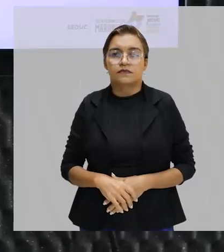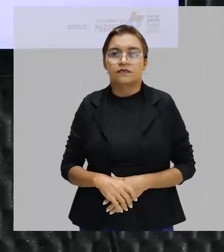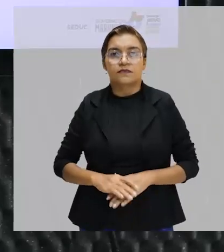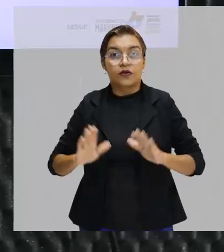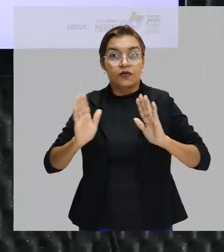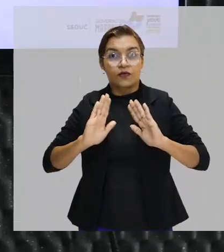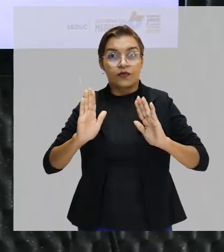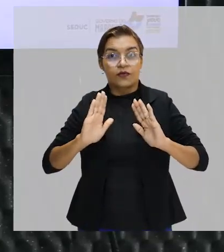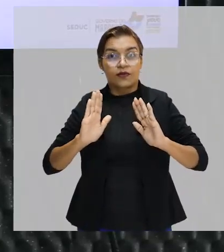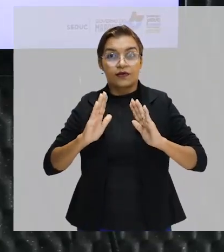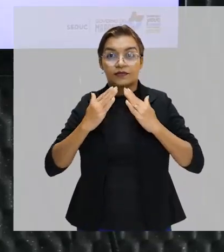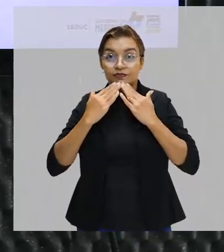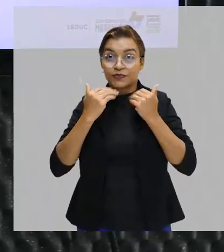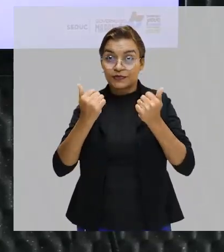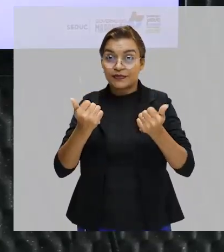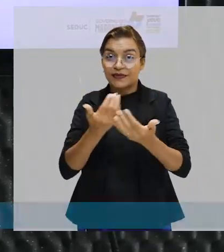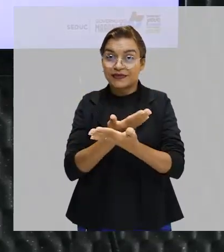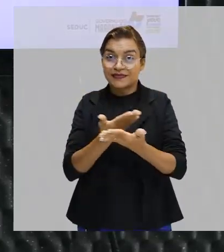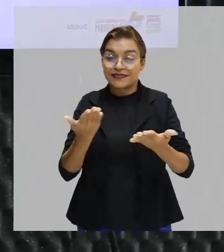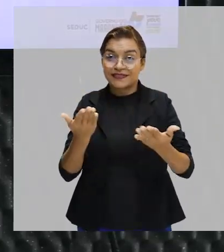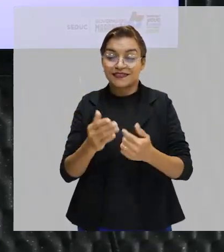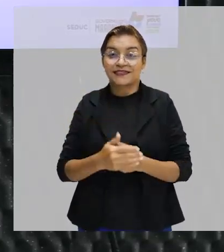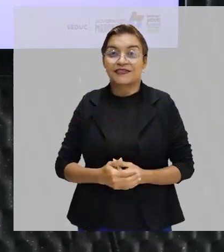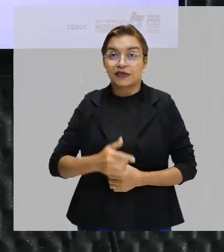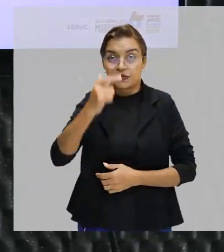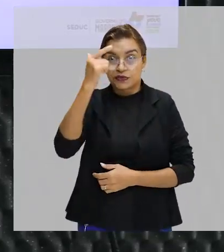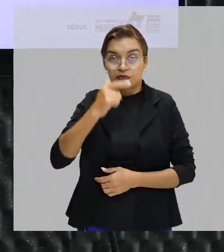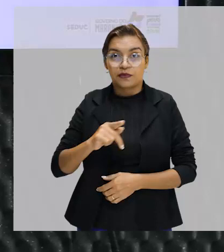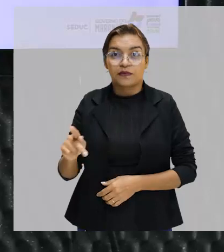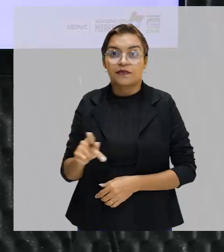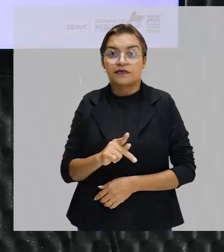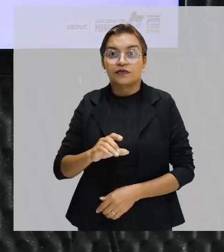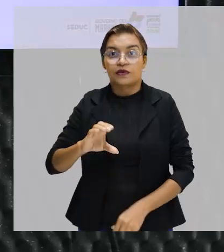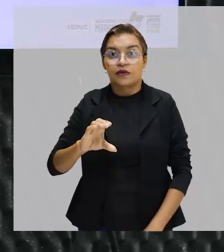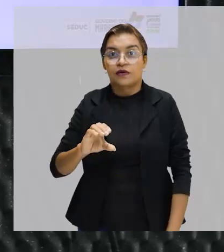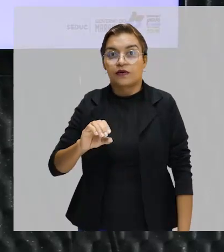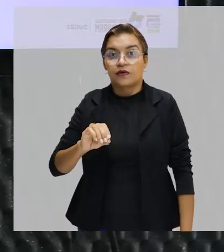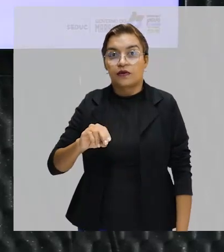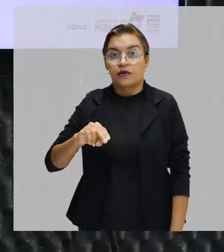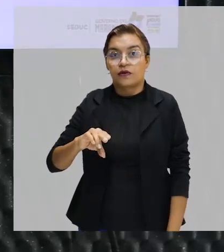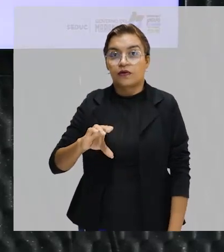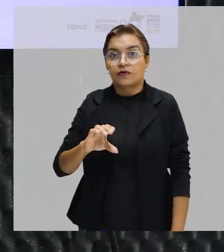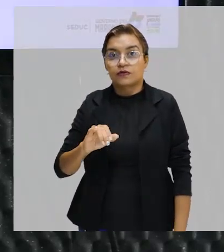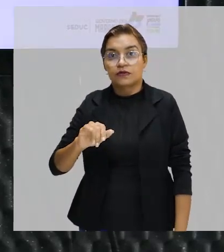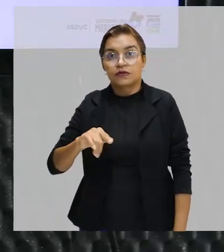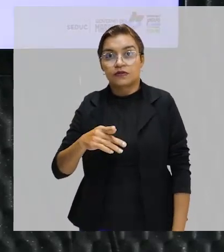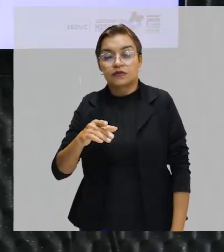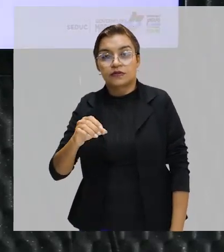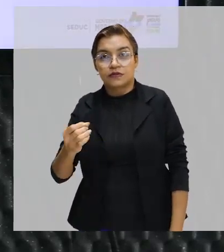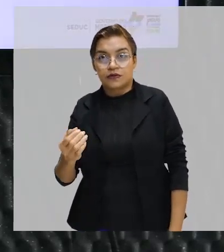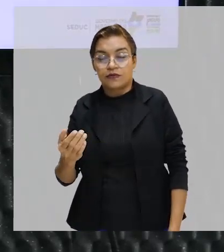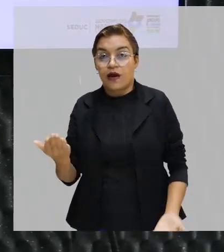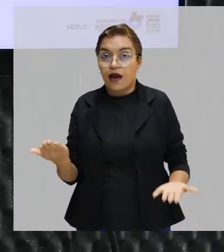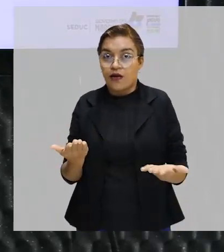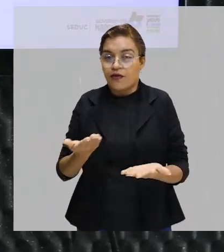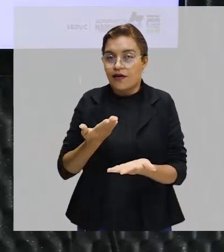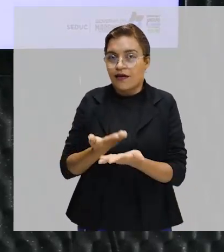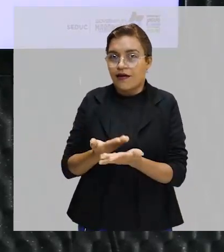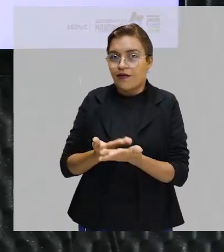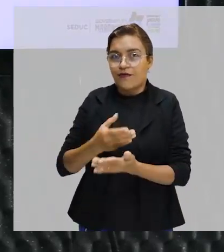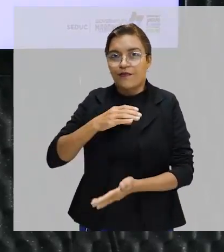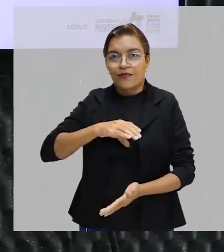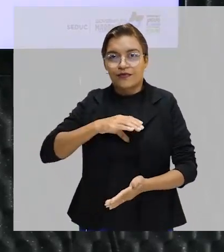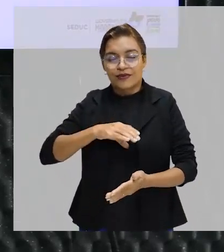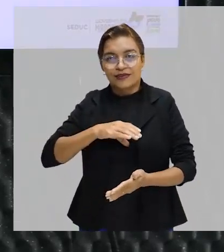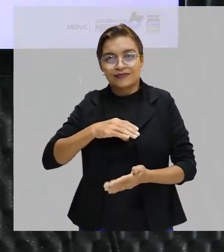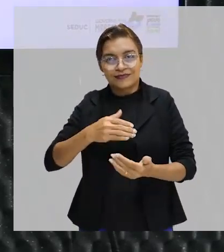Olá pessoal, tudo bem com vocês? Sou a professora Conceição Alencar e começa agora a sua aula de língua portuguesa. Se